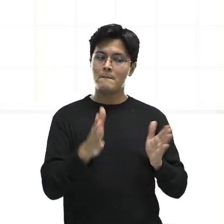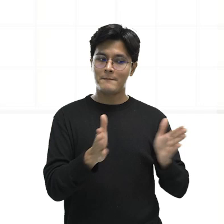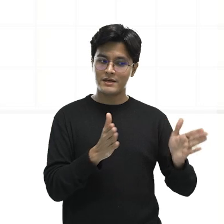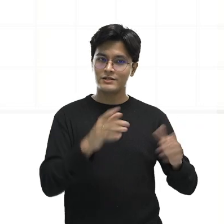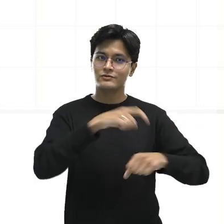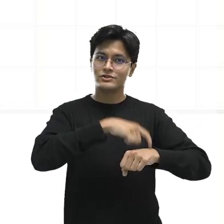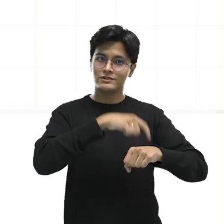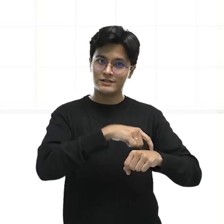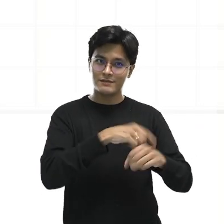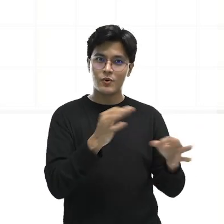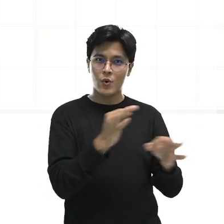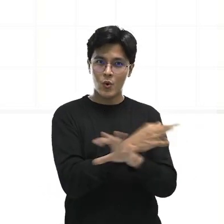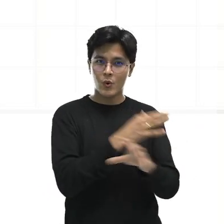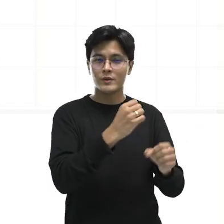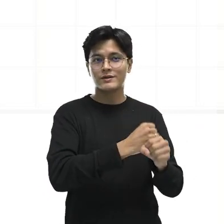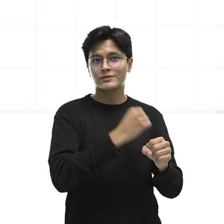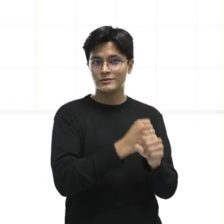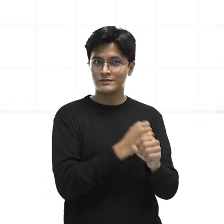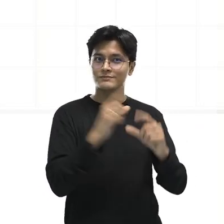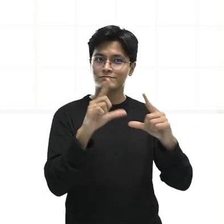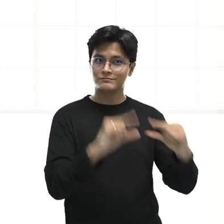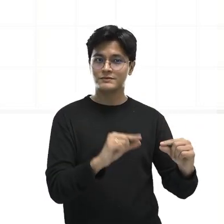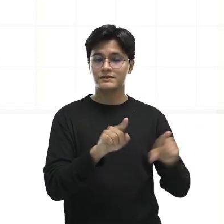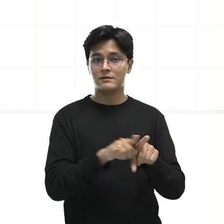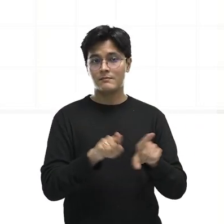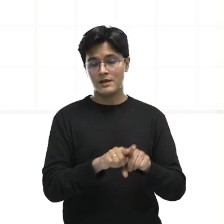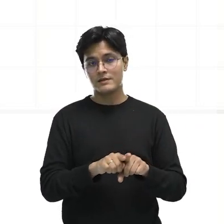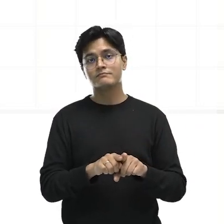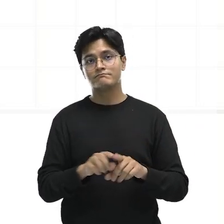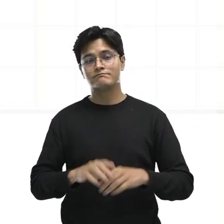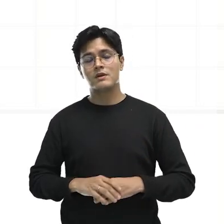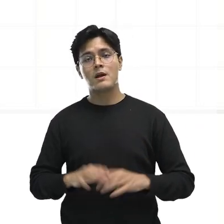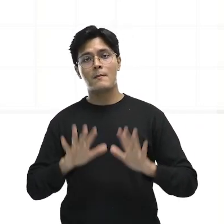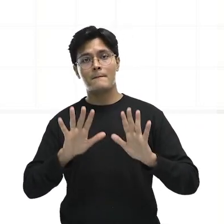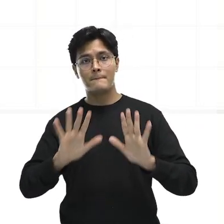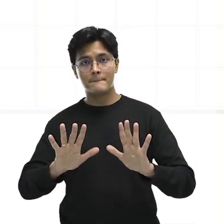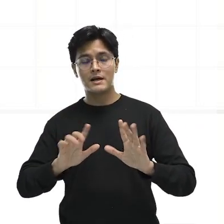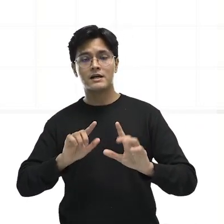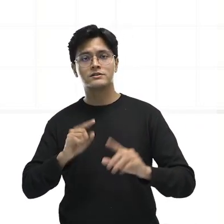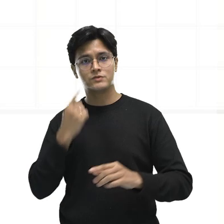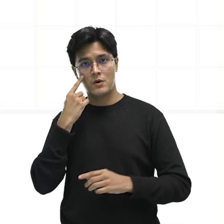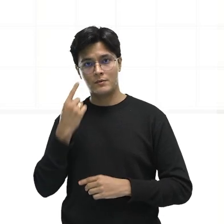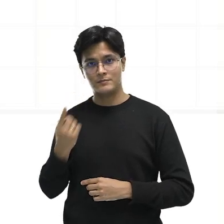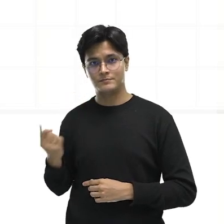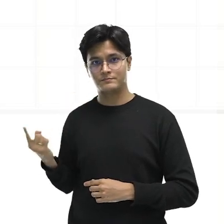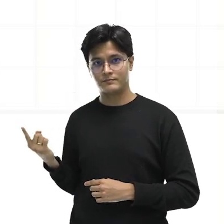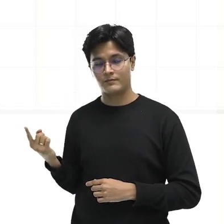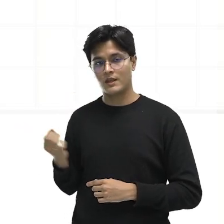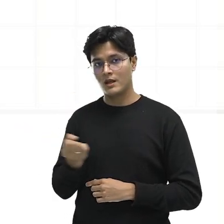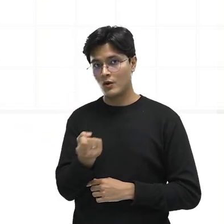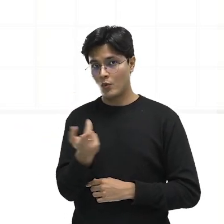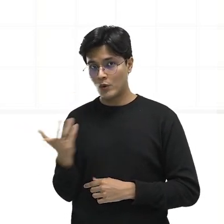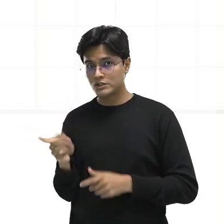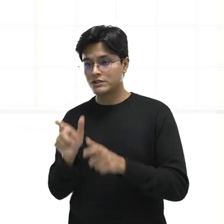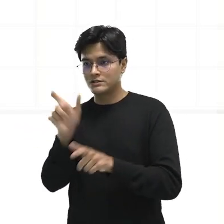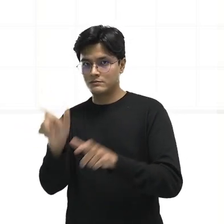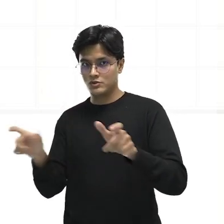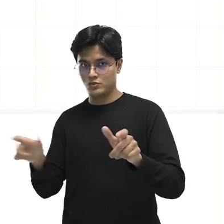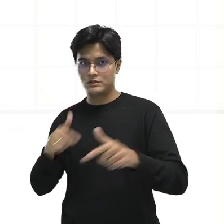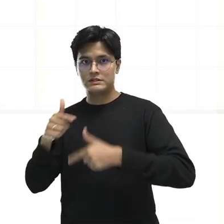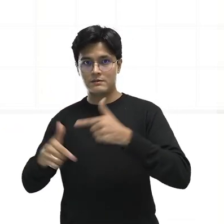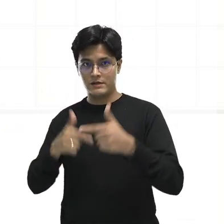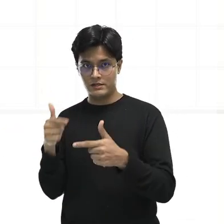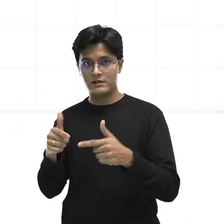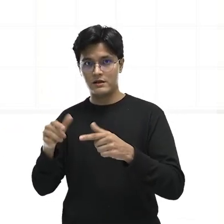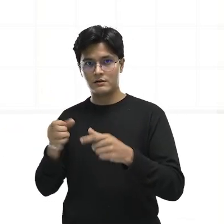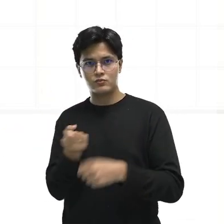a lógica, né? Mas olha o que aconteceu aqui. Eu aumentei a quantidade de